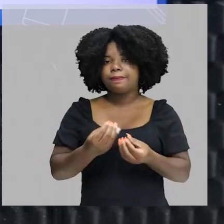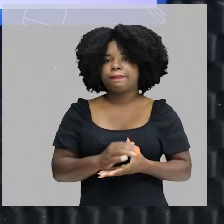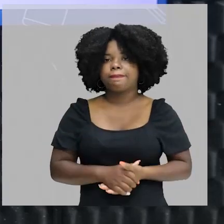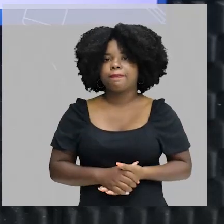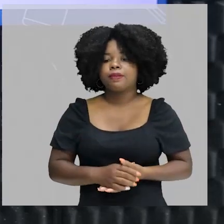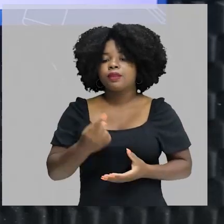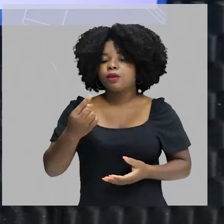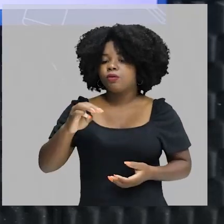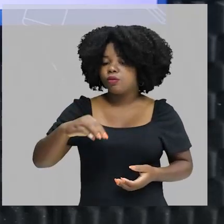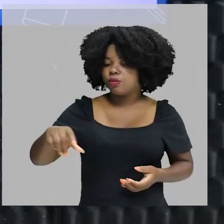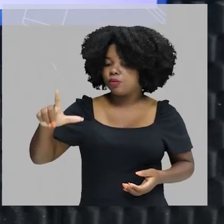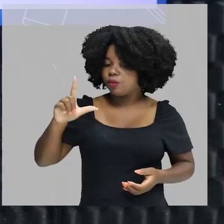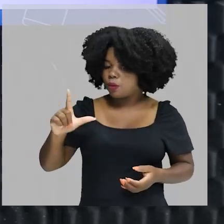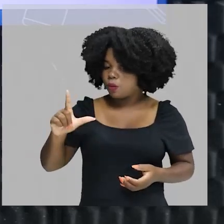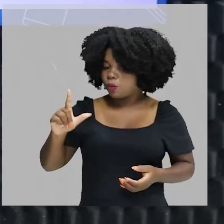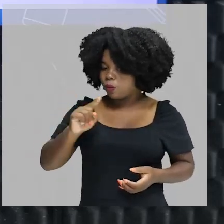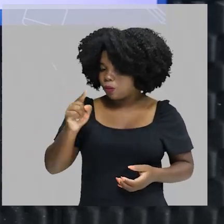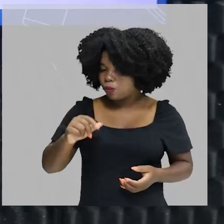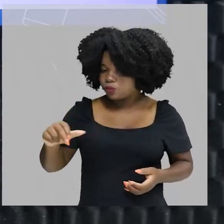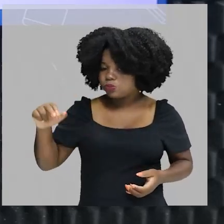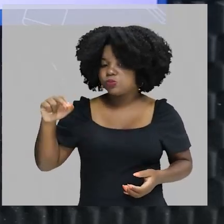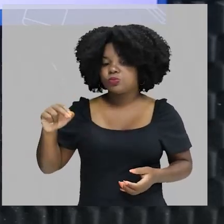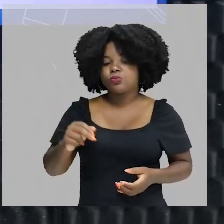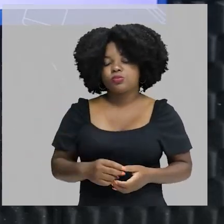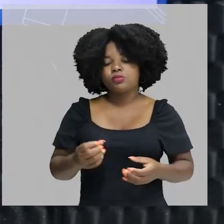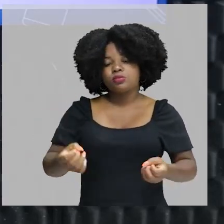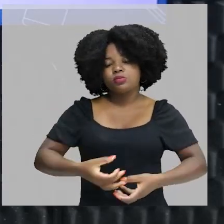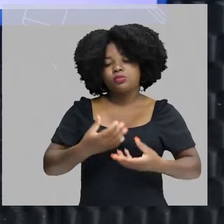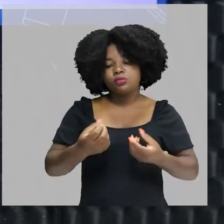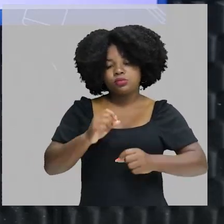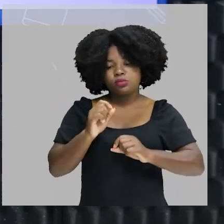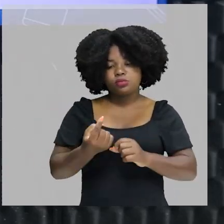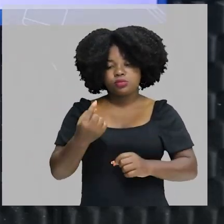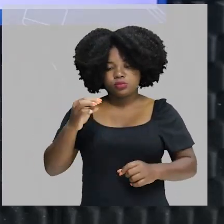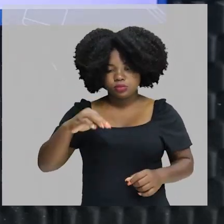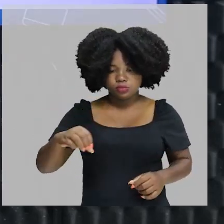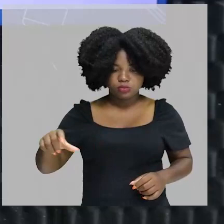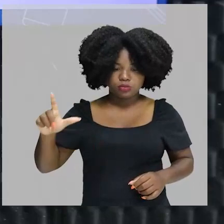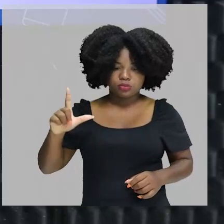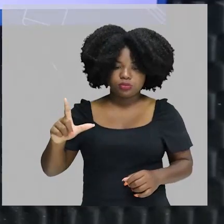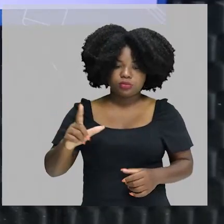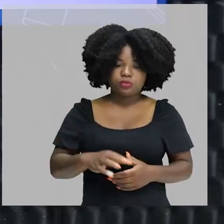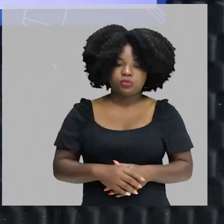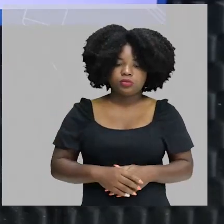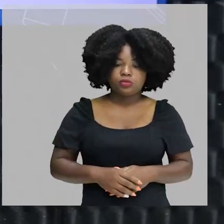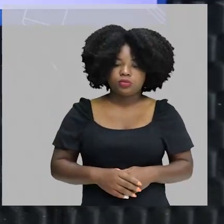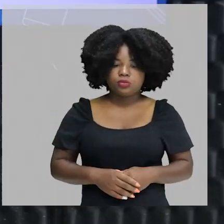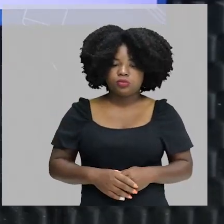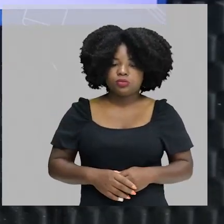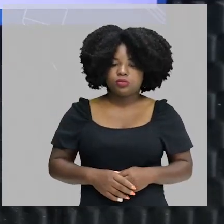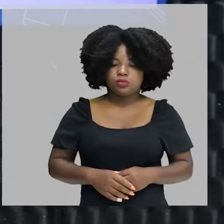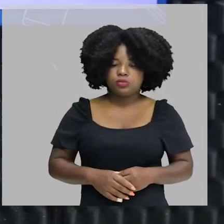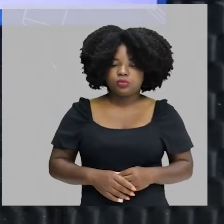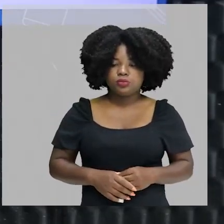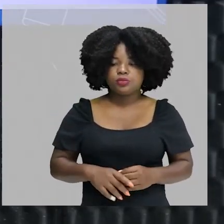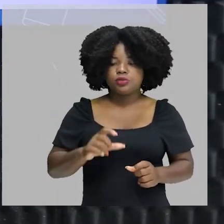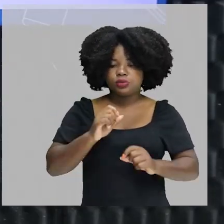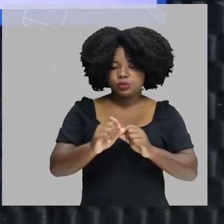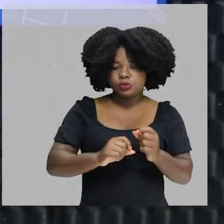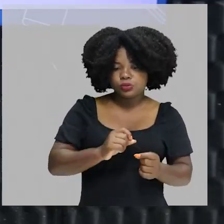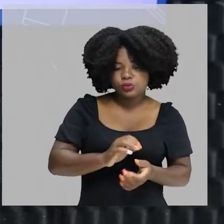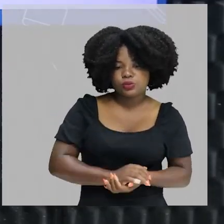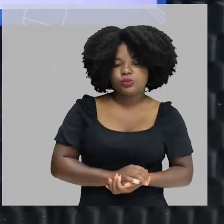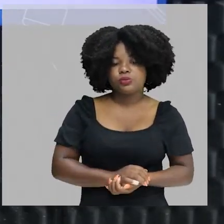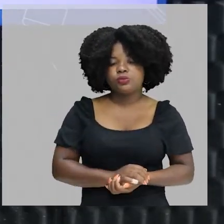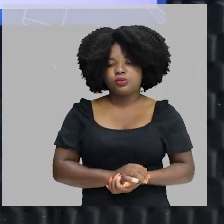1 mol do zinco produz 1 mol do nitrato de zinco e 1 mol